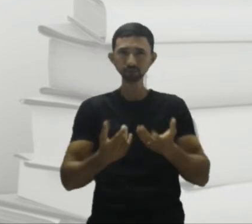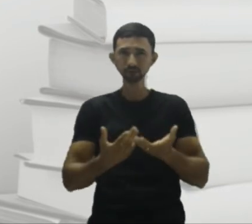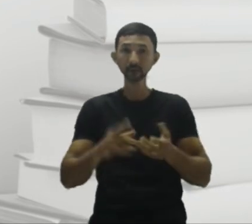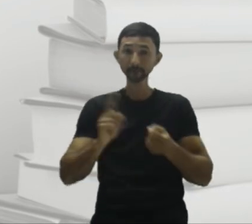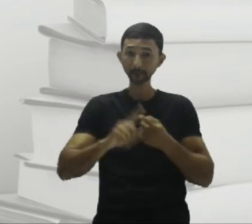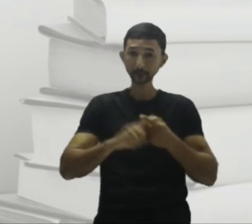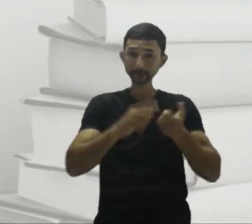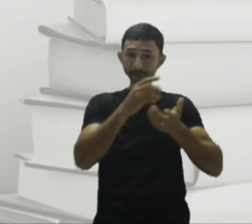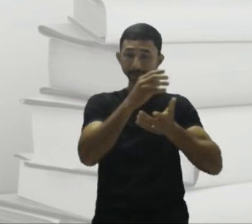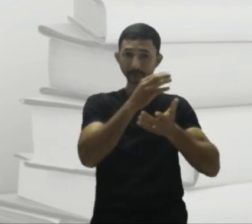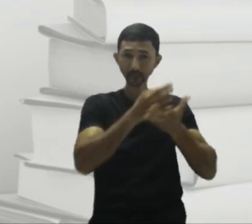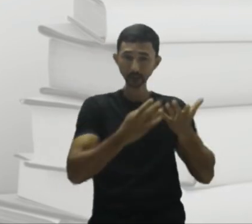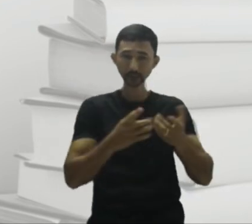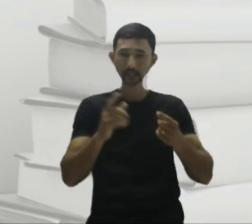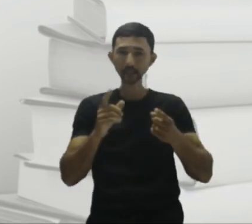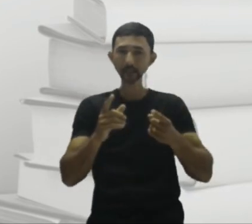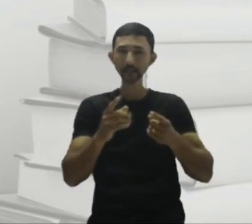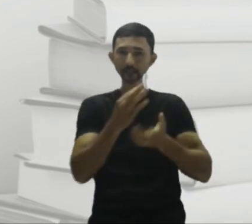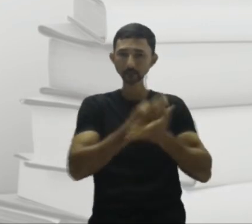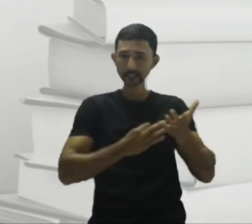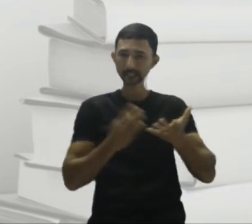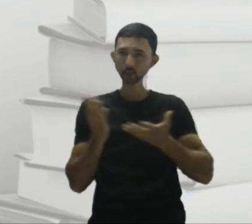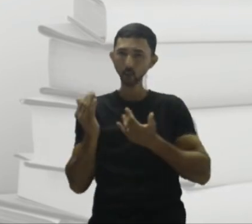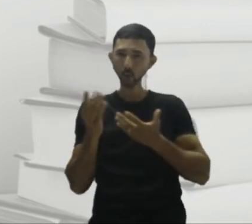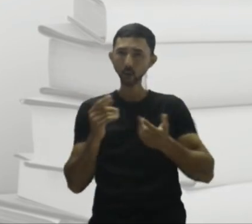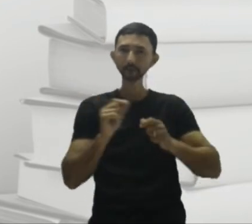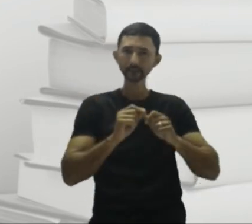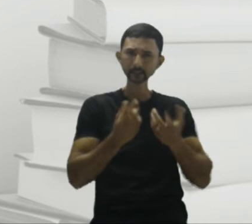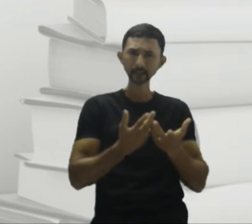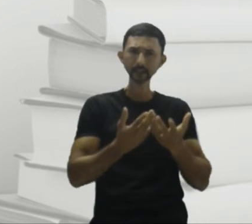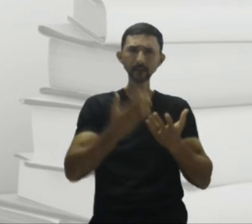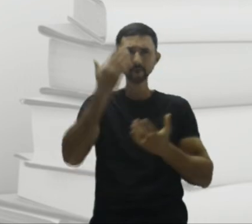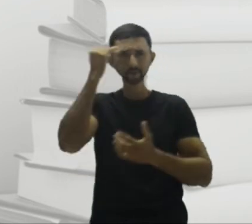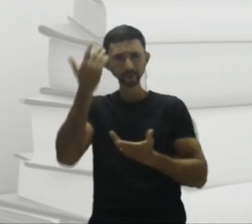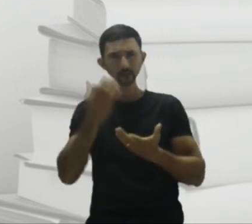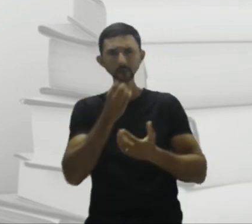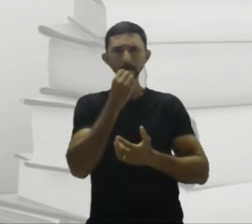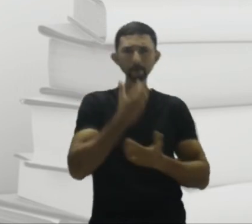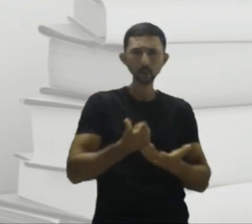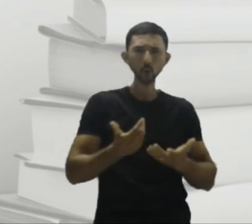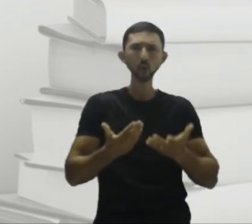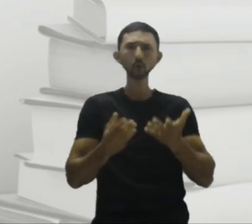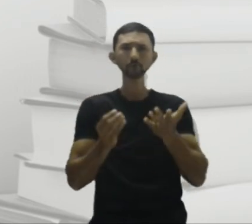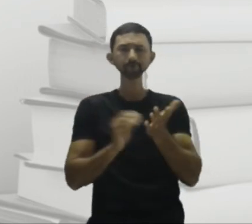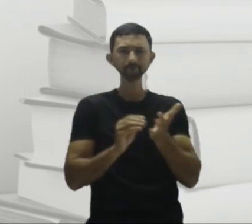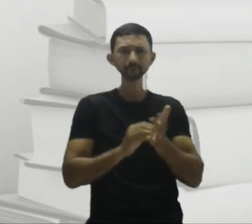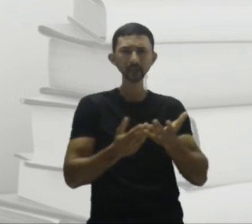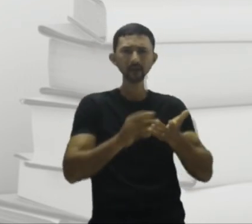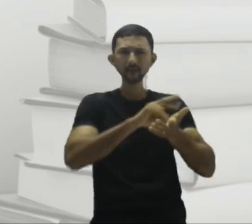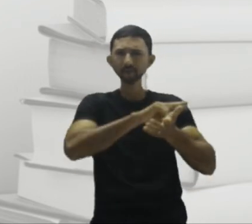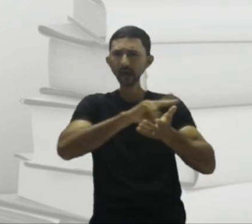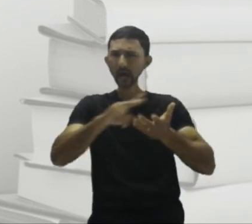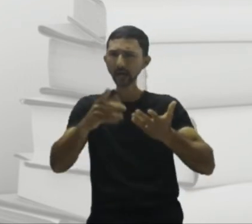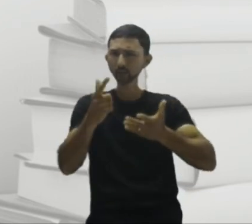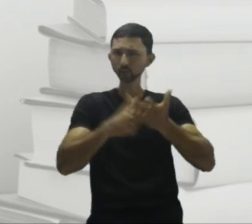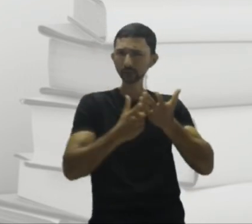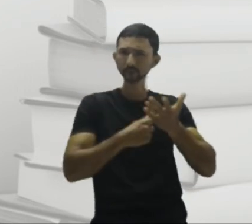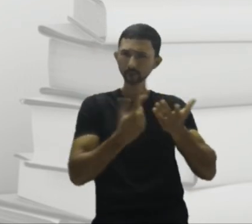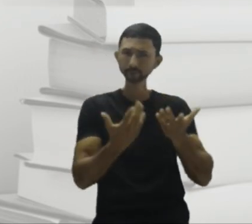atuais, nós temos esses elementos fantásticos que eu já citei para vocês, né? O próprio Senhor dos Anéis vai